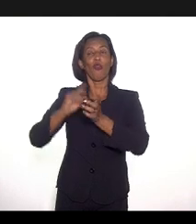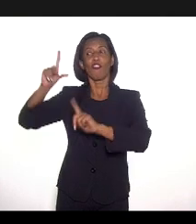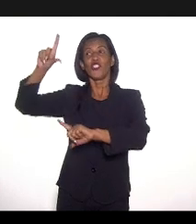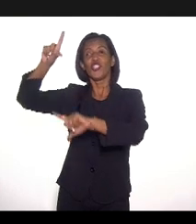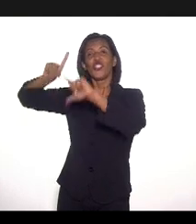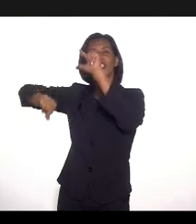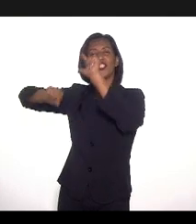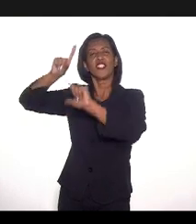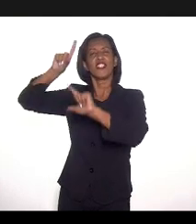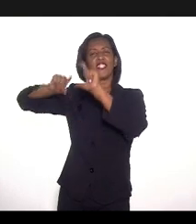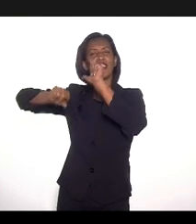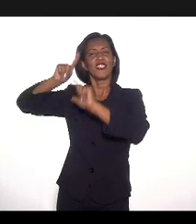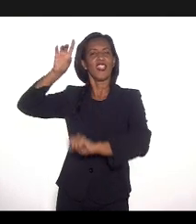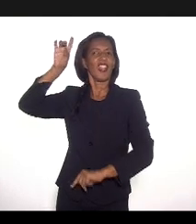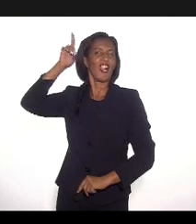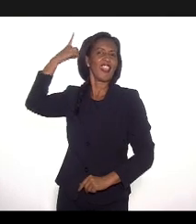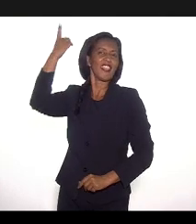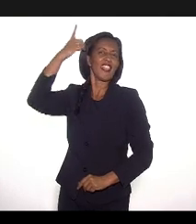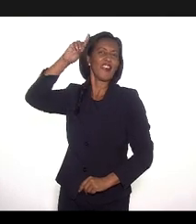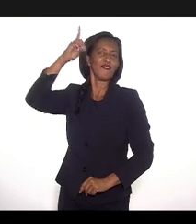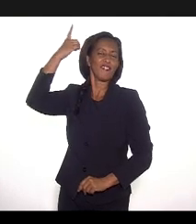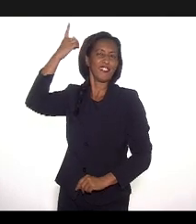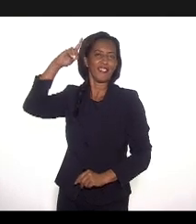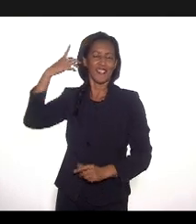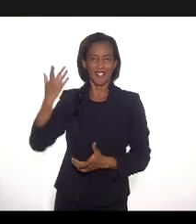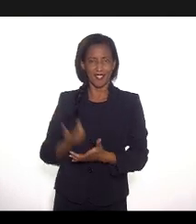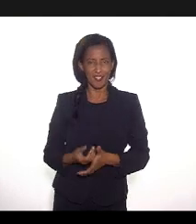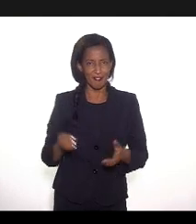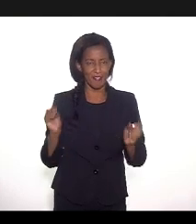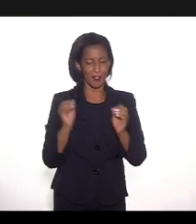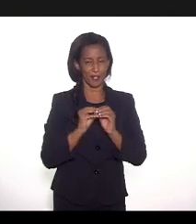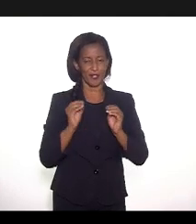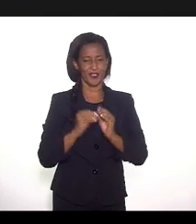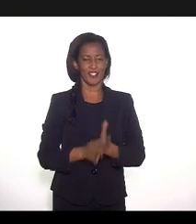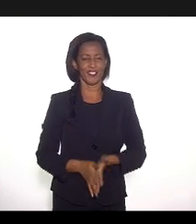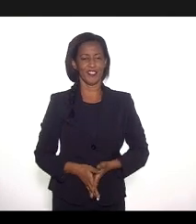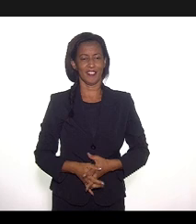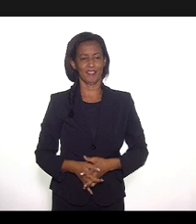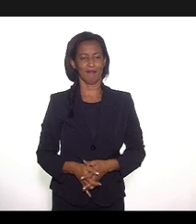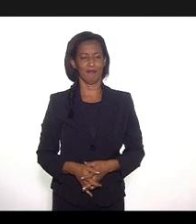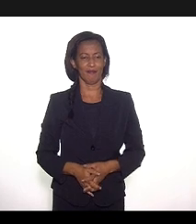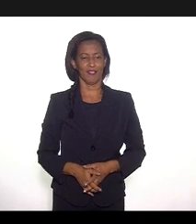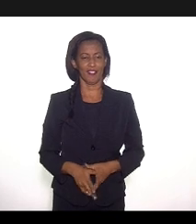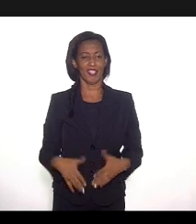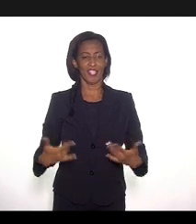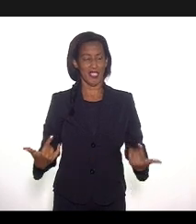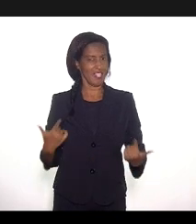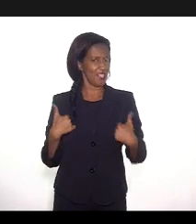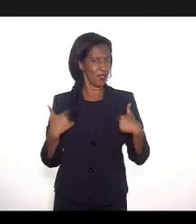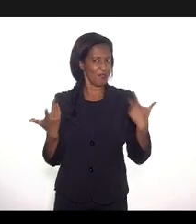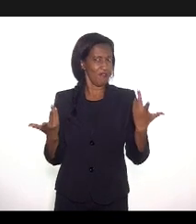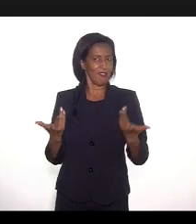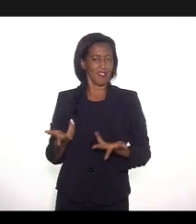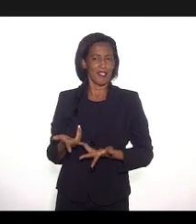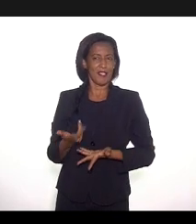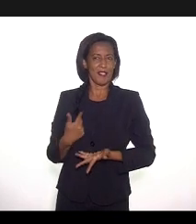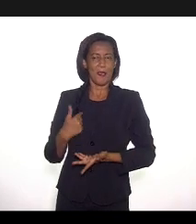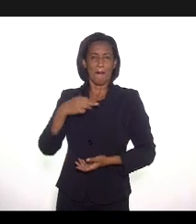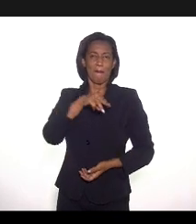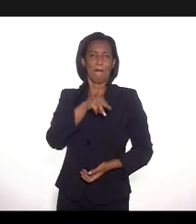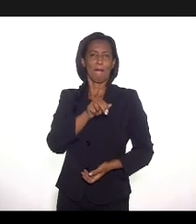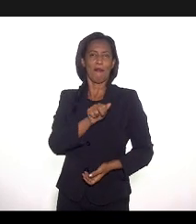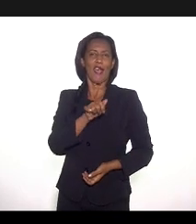A estrela de Davi. Yoshua Hamashiach. Vamos lá. Isso é que eu intitulo, Mônica, de